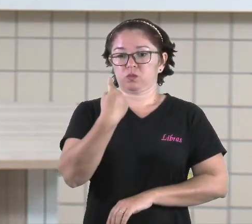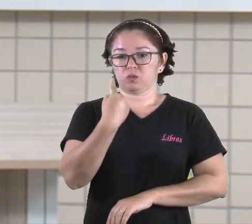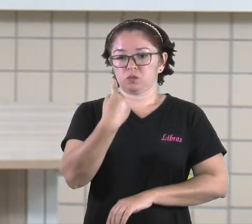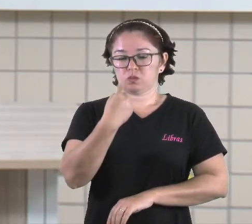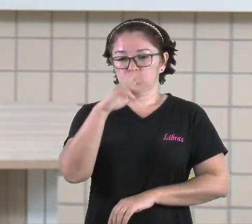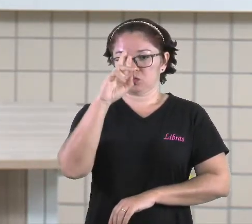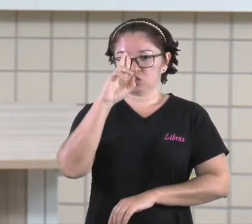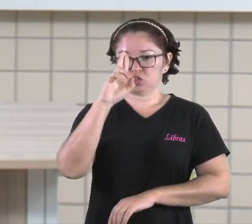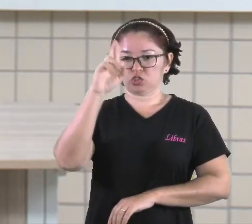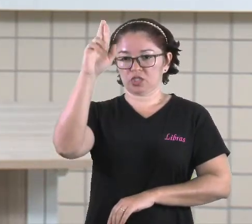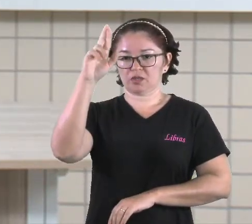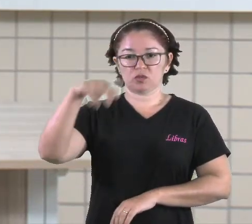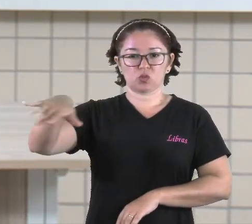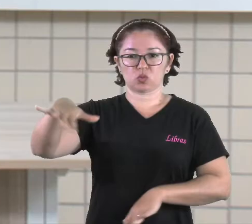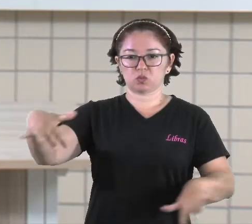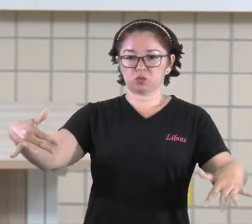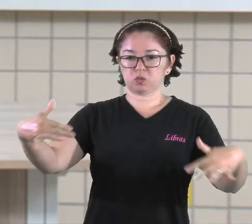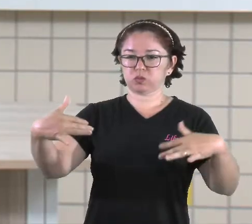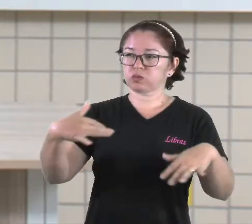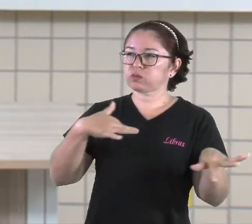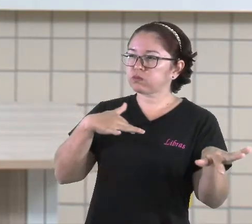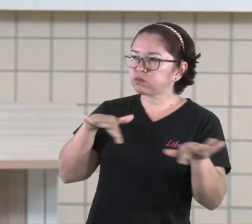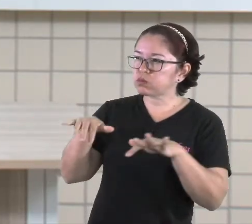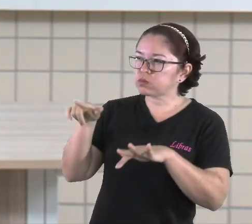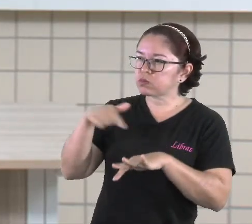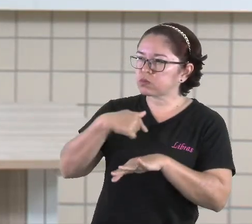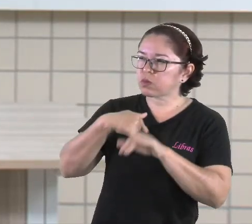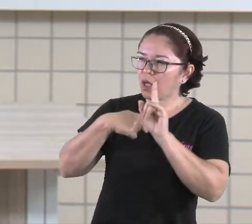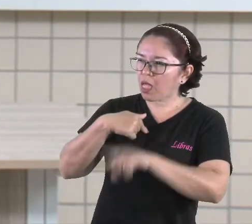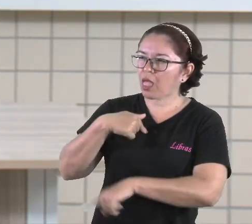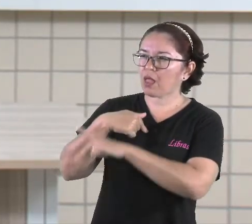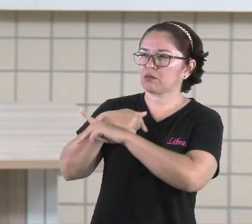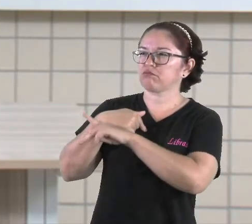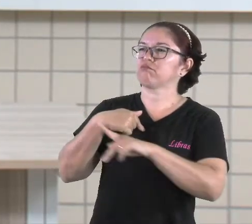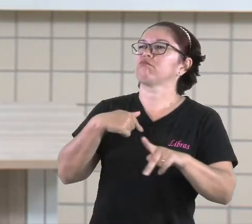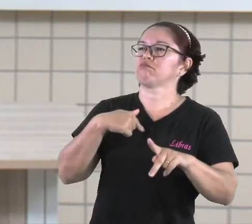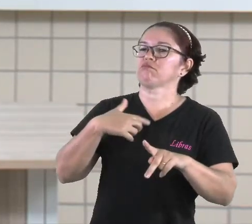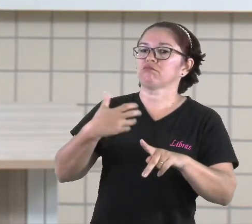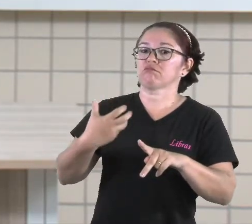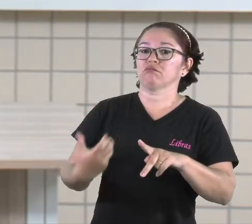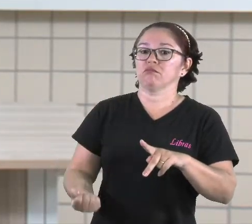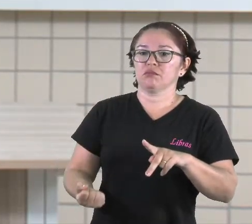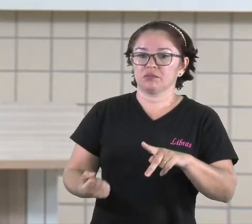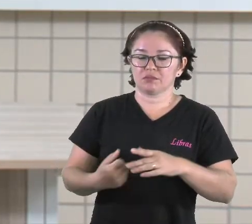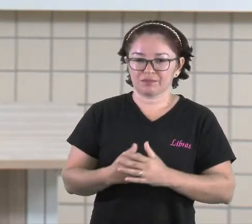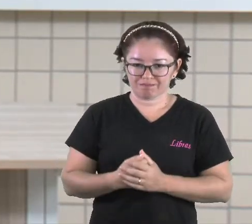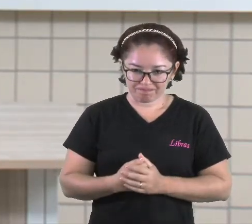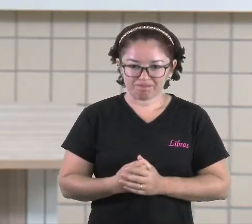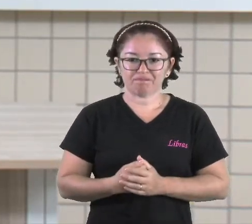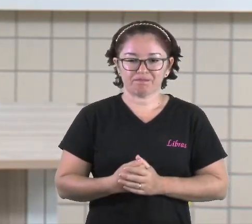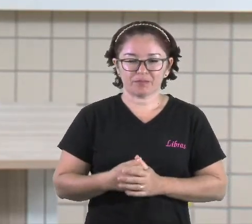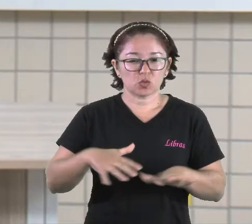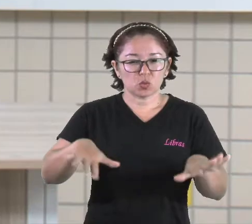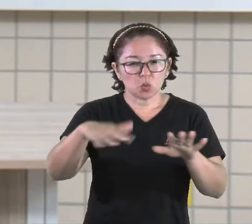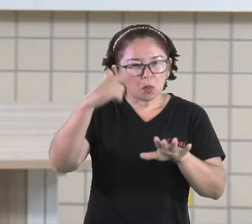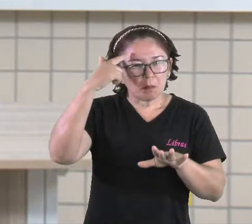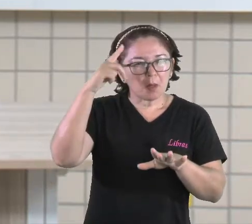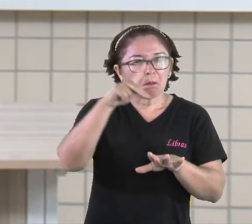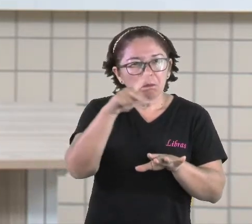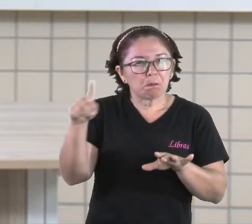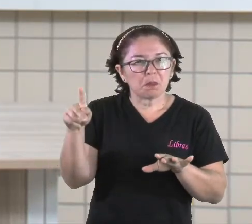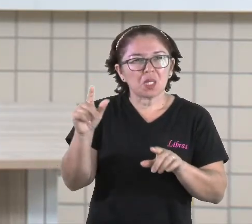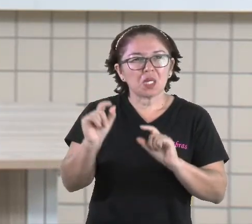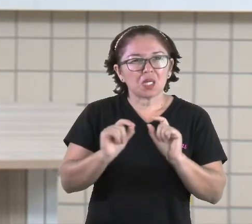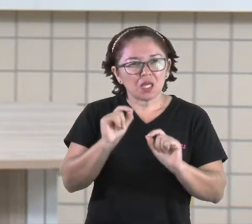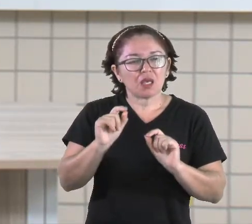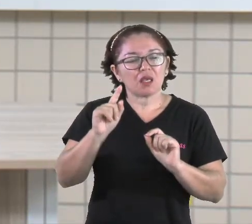como presidente. Então a imagem de Getúlio Vargas passou a ser a imagem da presidência da República.